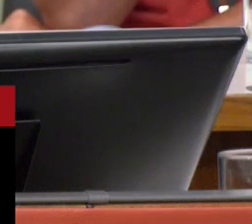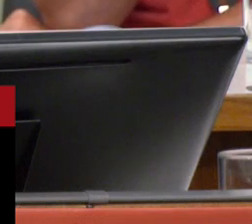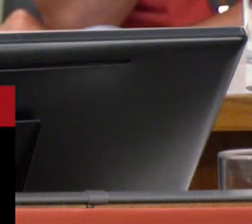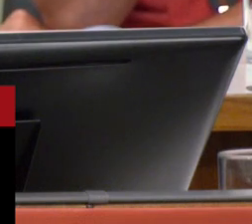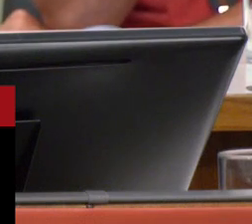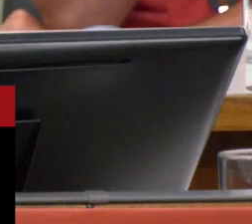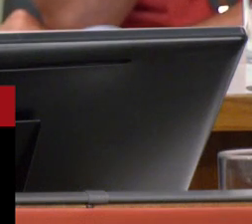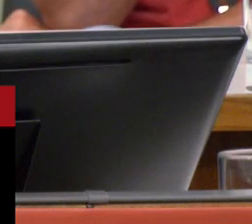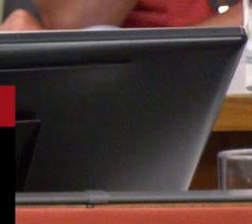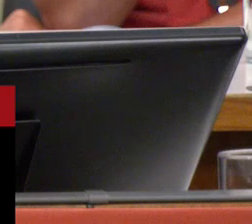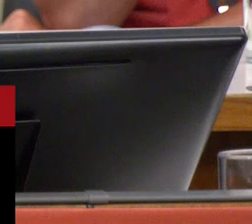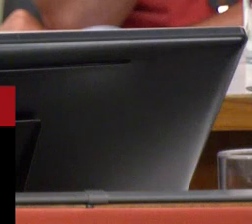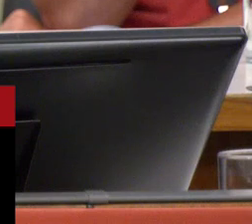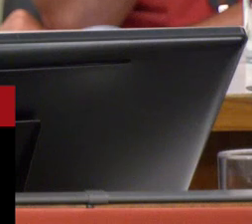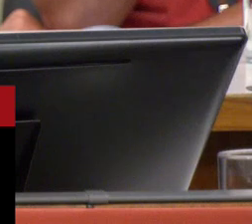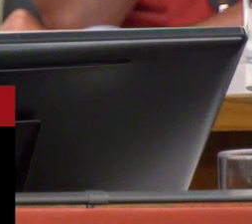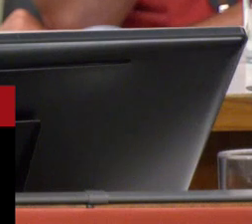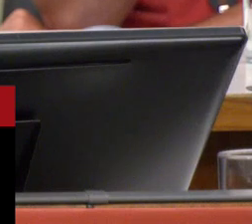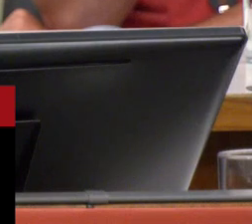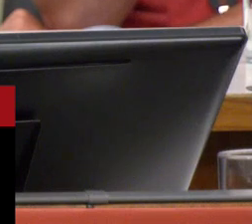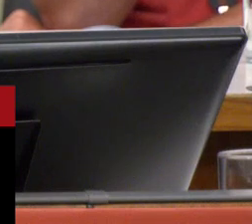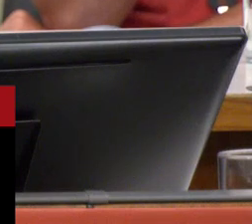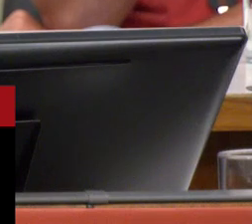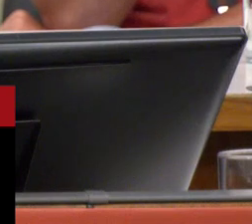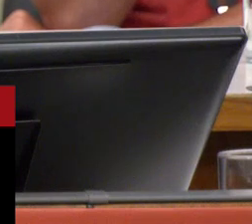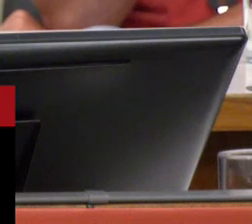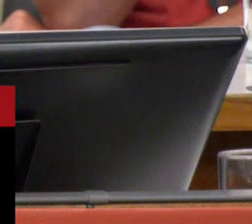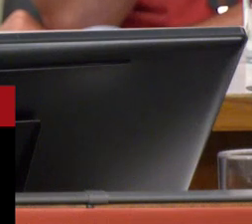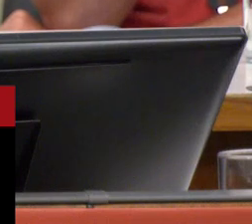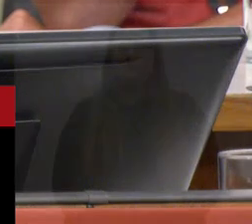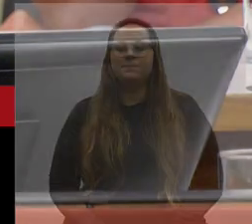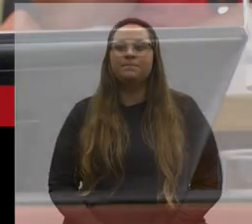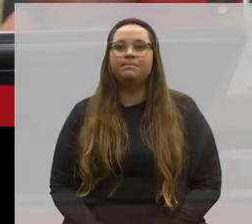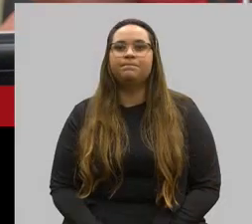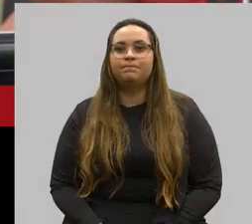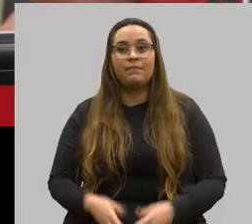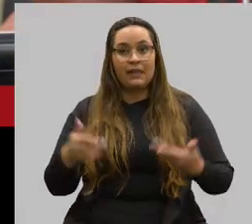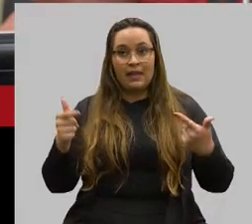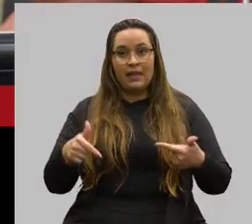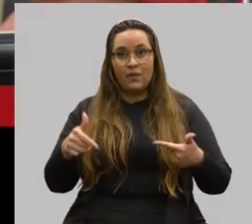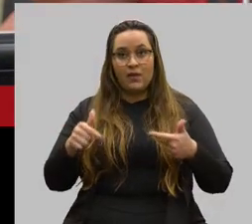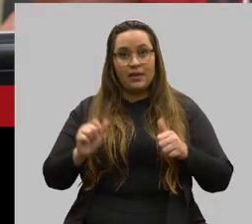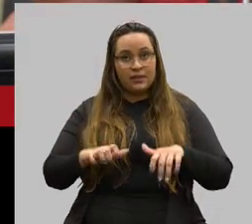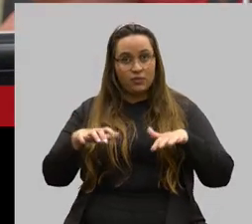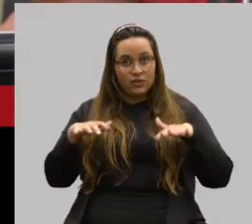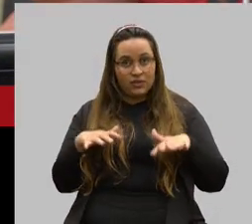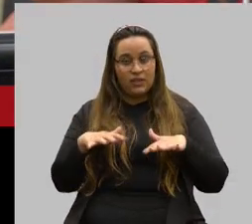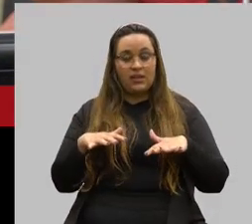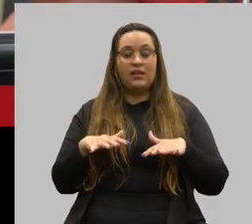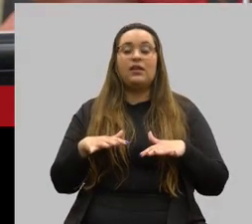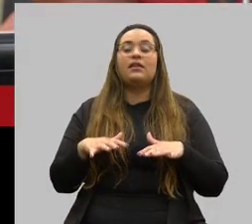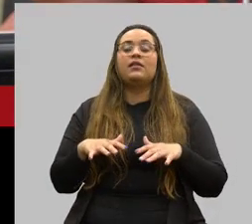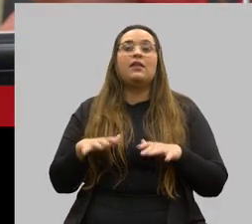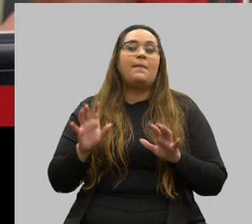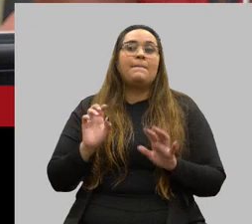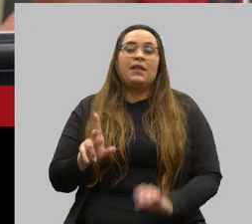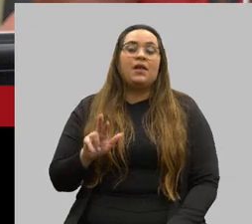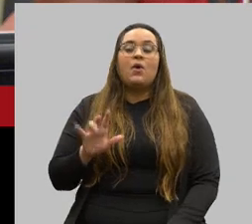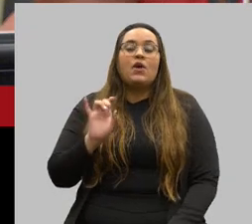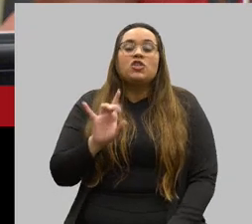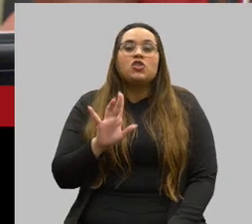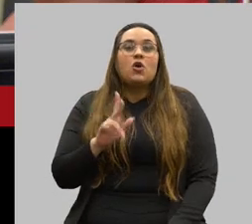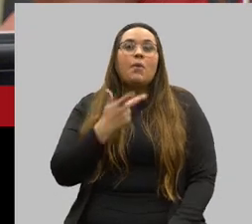Deputado então apenas este parlamentar aportou de emenda eu não tô dizendo isso apenas para enaltecer